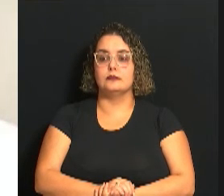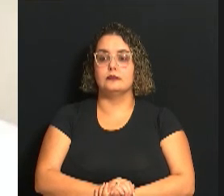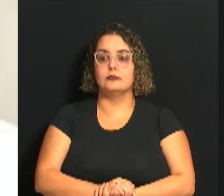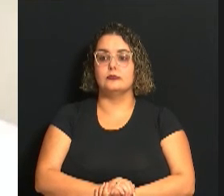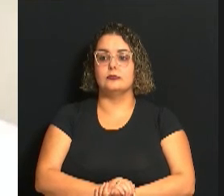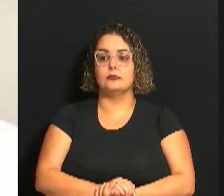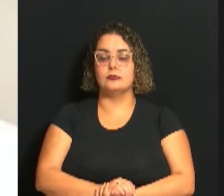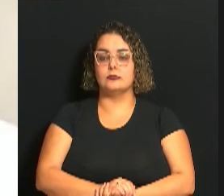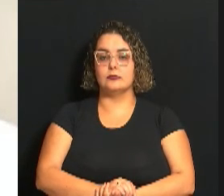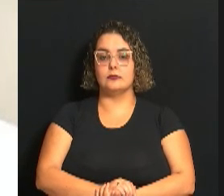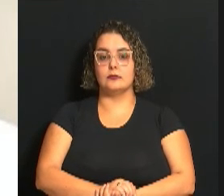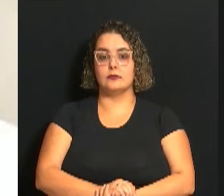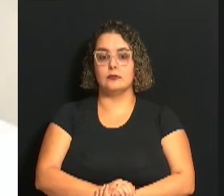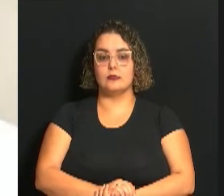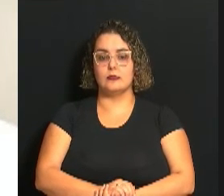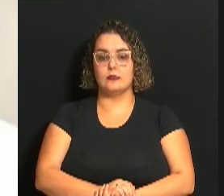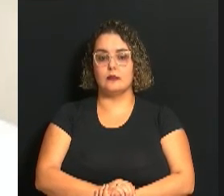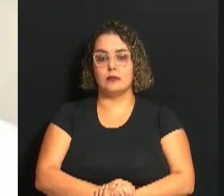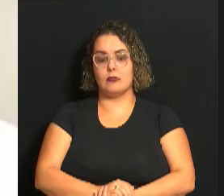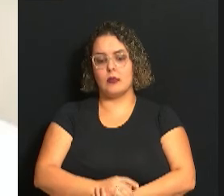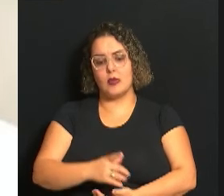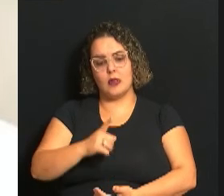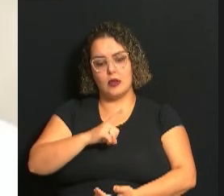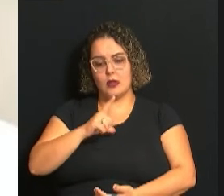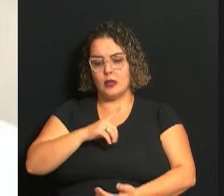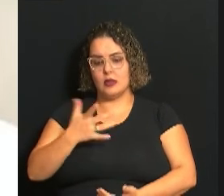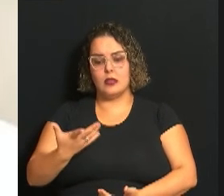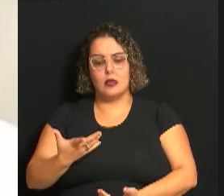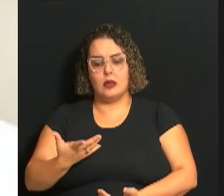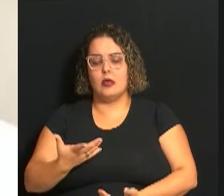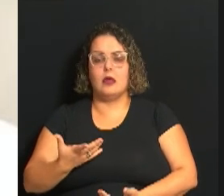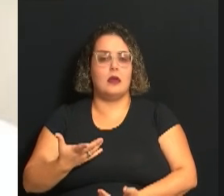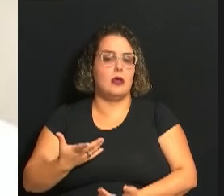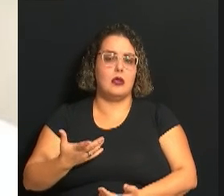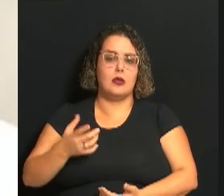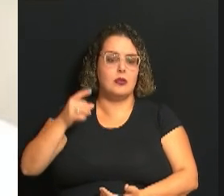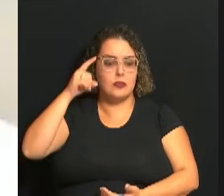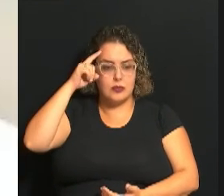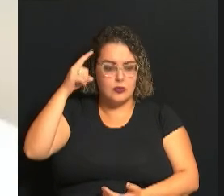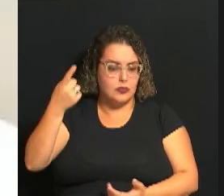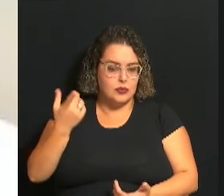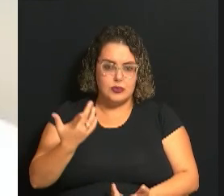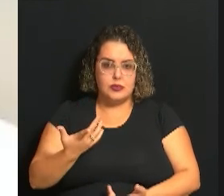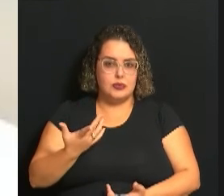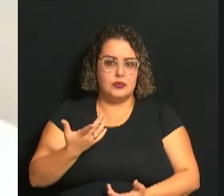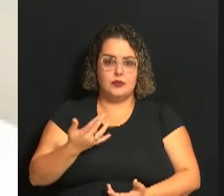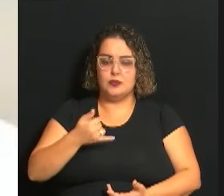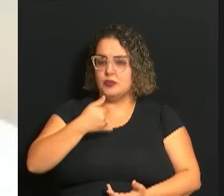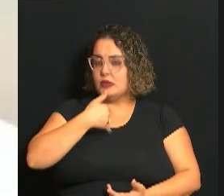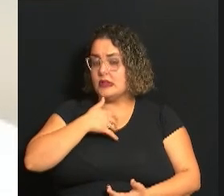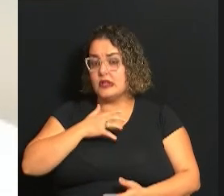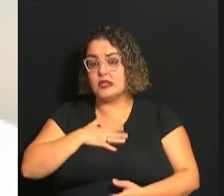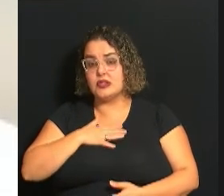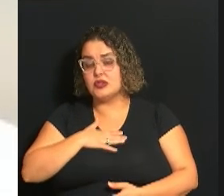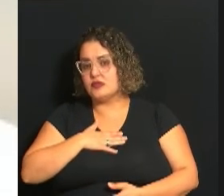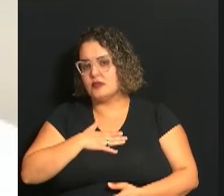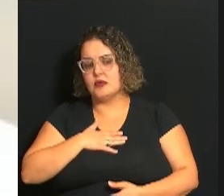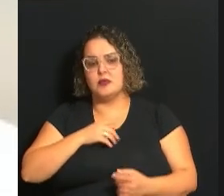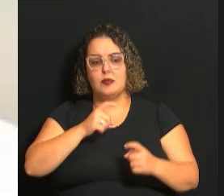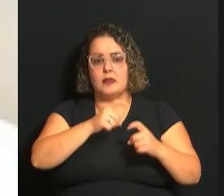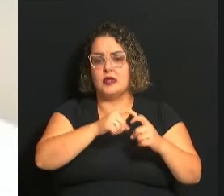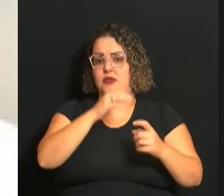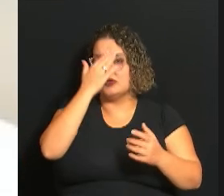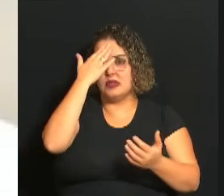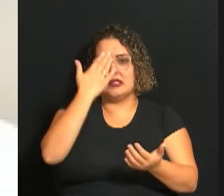né, eu suponho os motivos que ele tenha refugado, né? Foi um dia muito, muito triste para mim, né? Acho que os